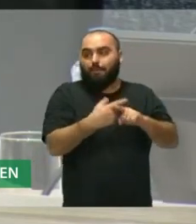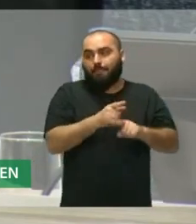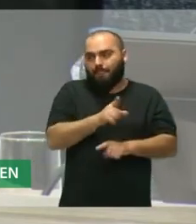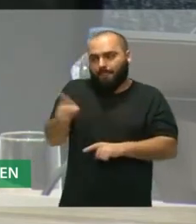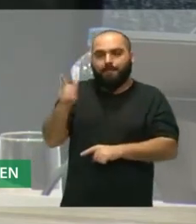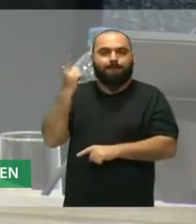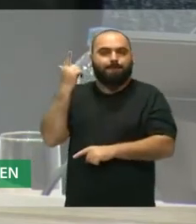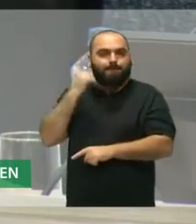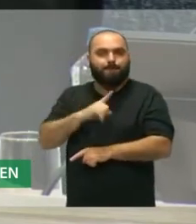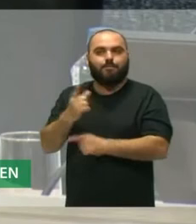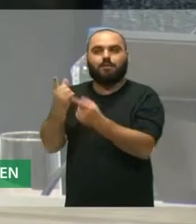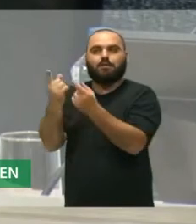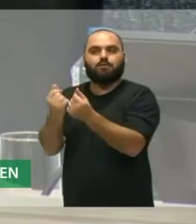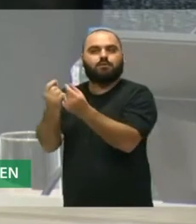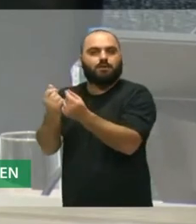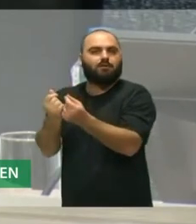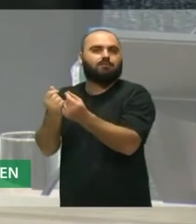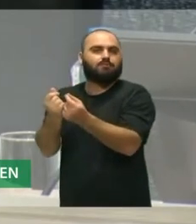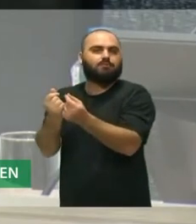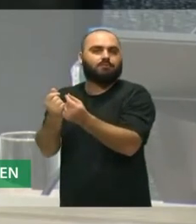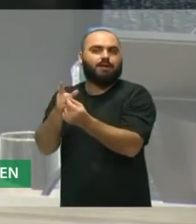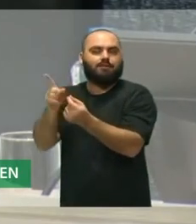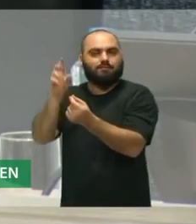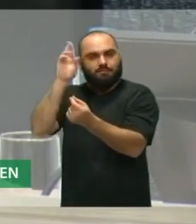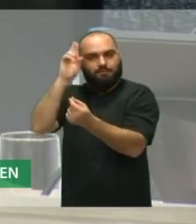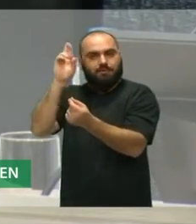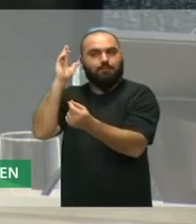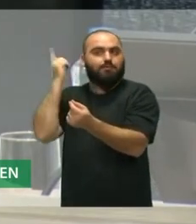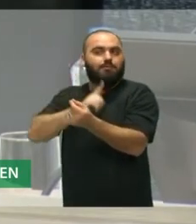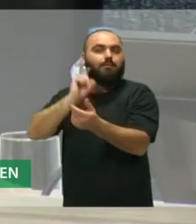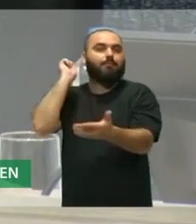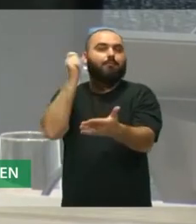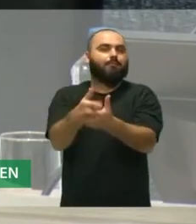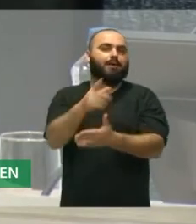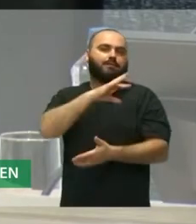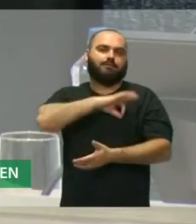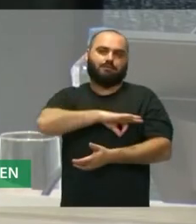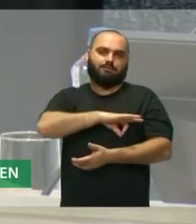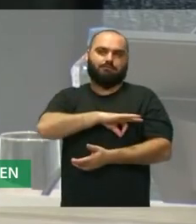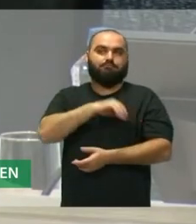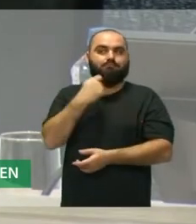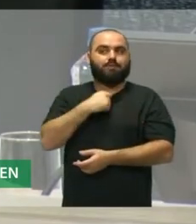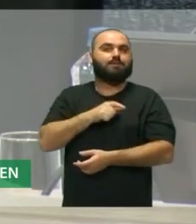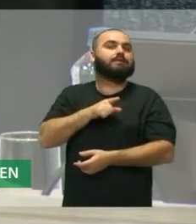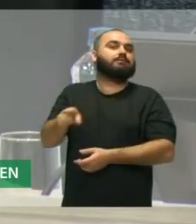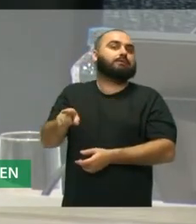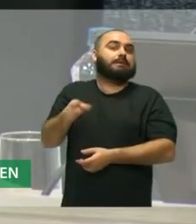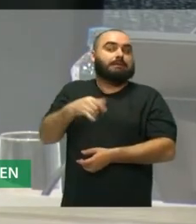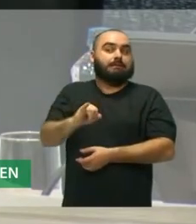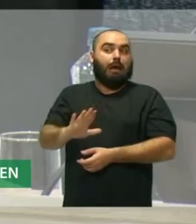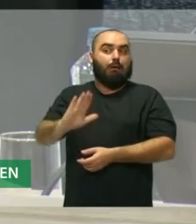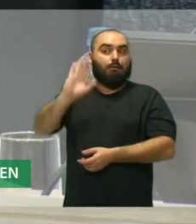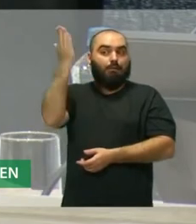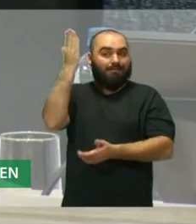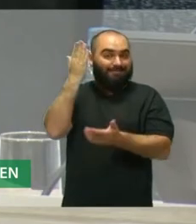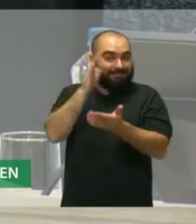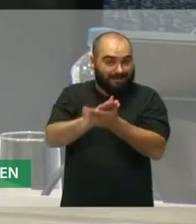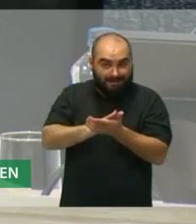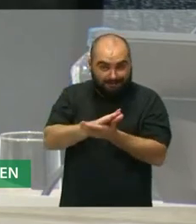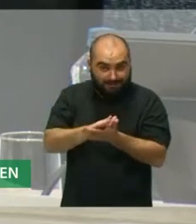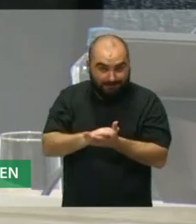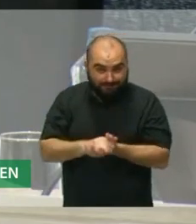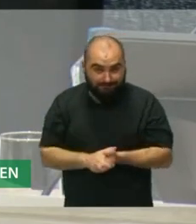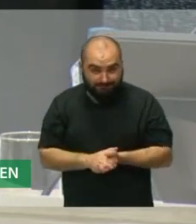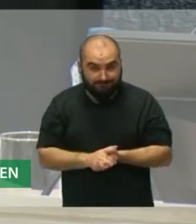conseguir verba para que seja pago esse piso. Então, nós precisamos disso. Se isso não acontecer,